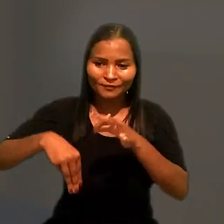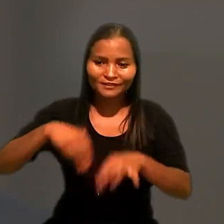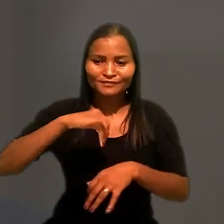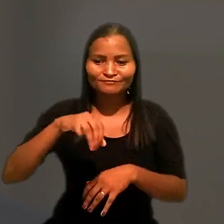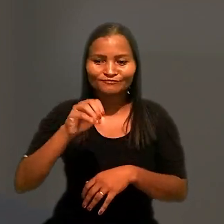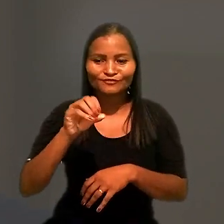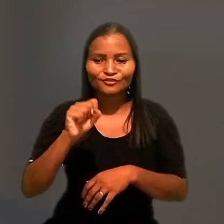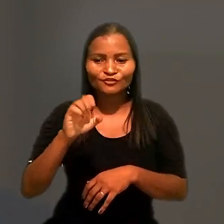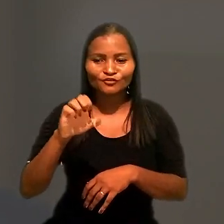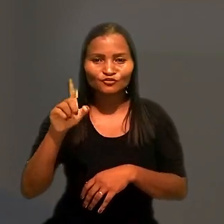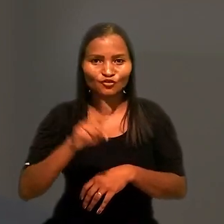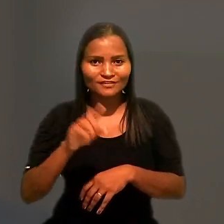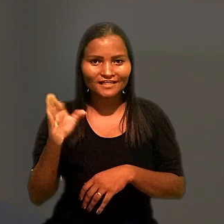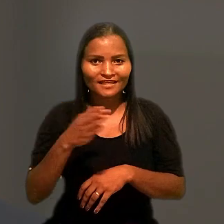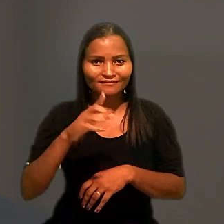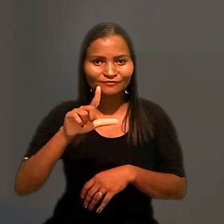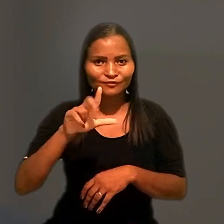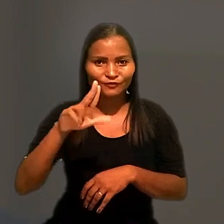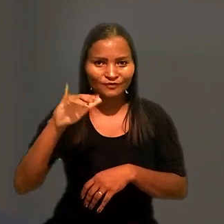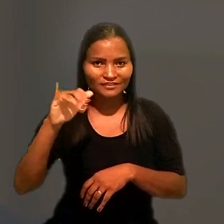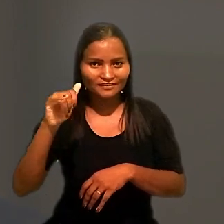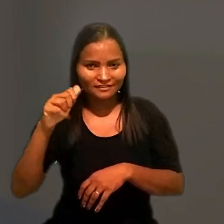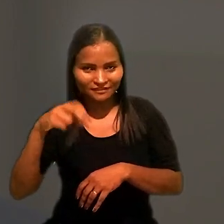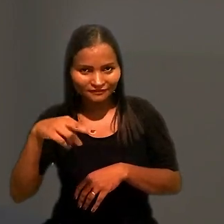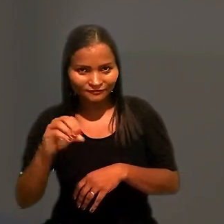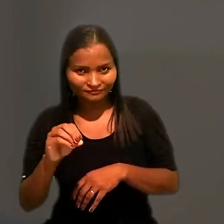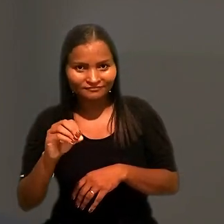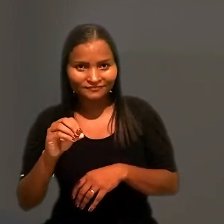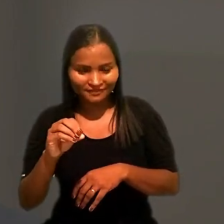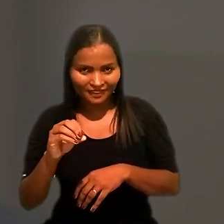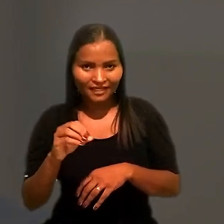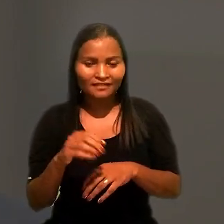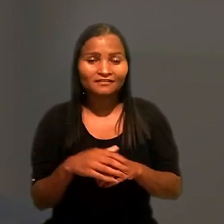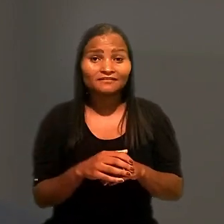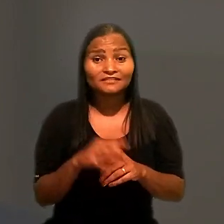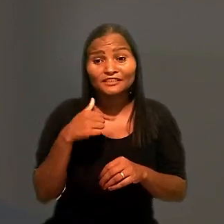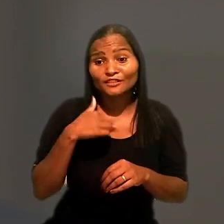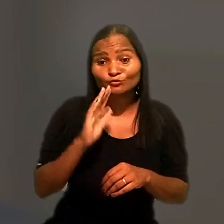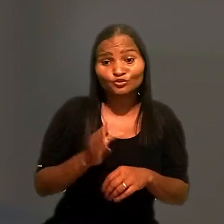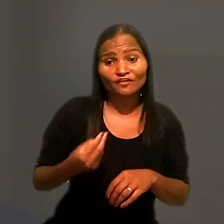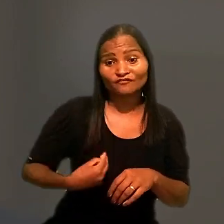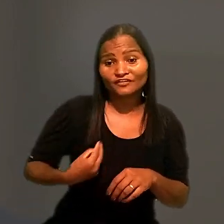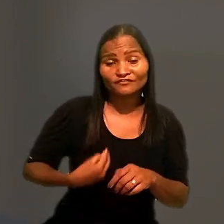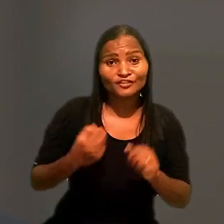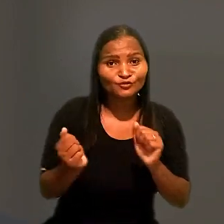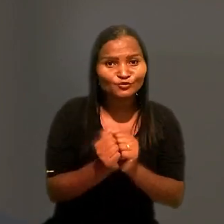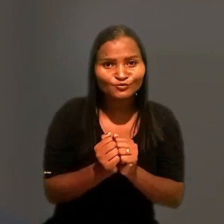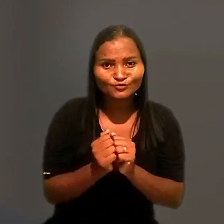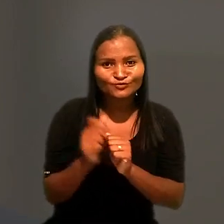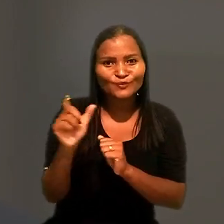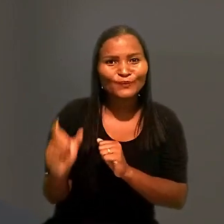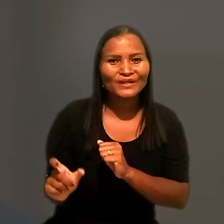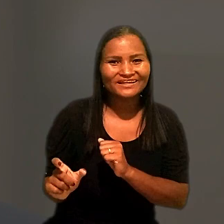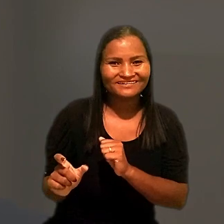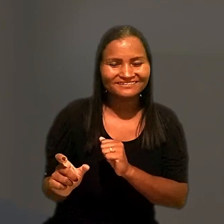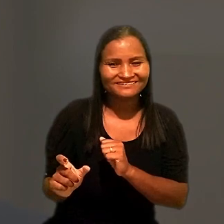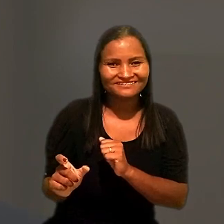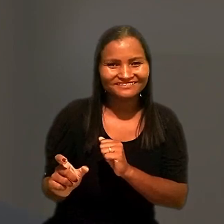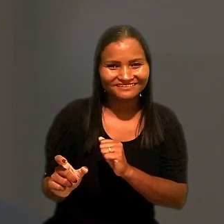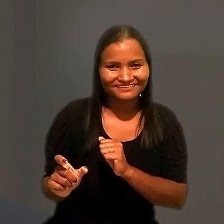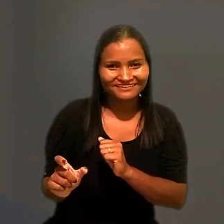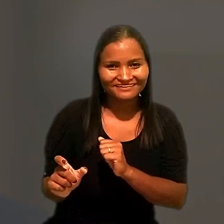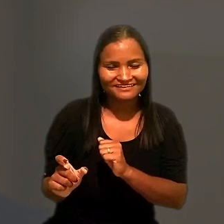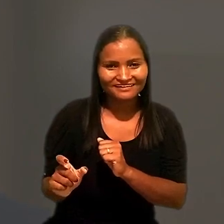aquele que foi posteriormente o ministro Zé Luciano de Castilho Pereira, meu conterrâneo de Pedro Leopoldo, com quem eu já convivia. E